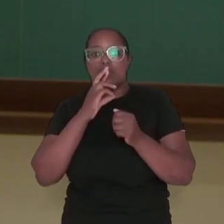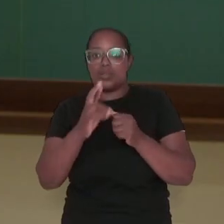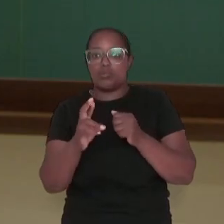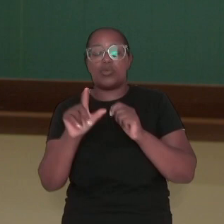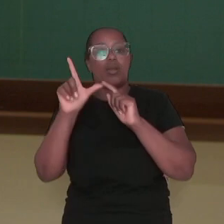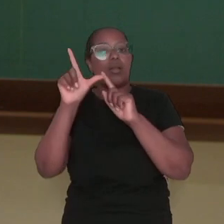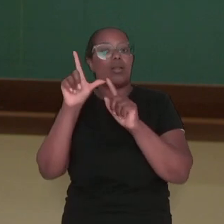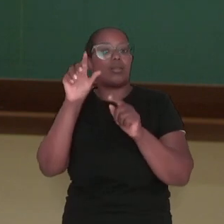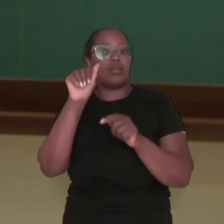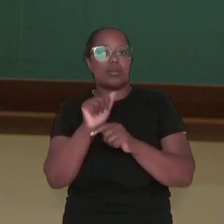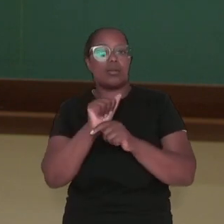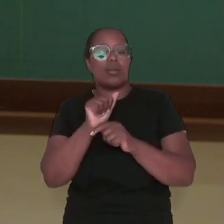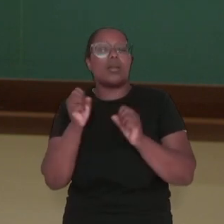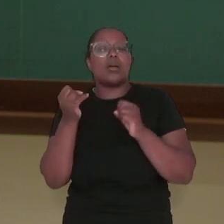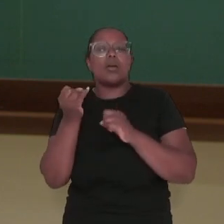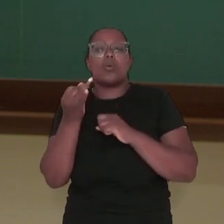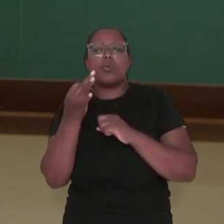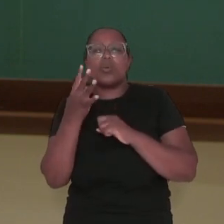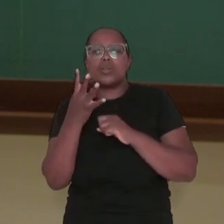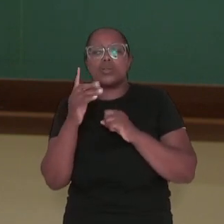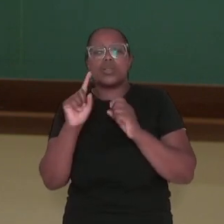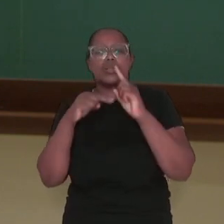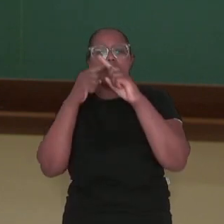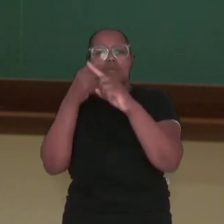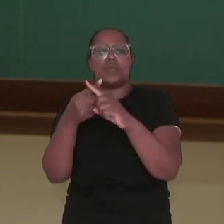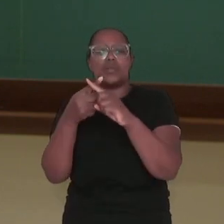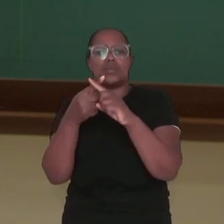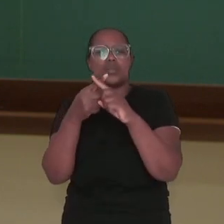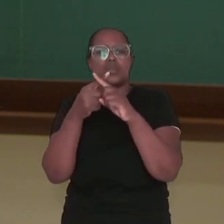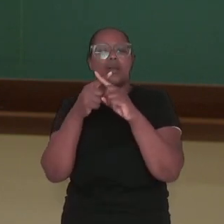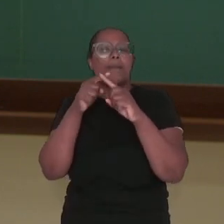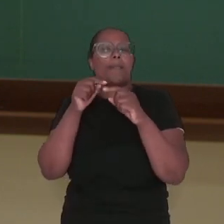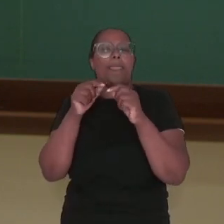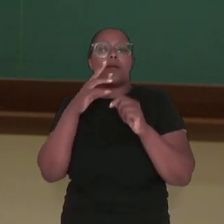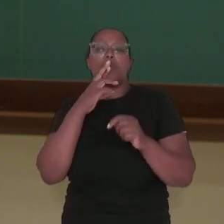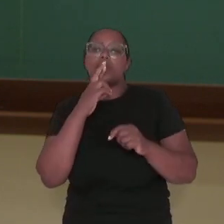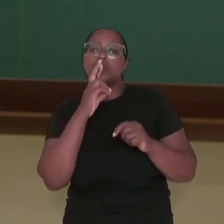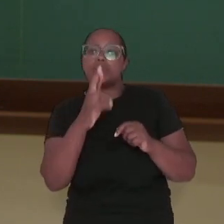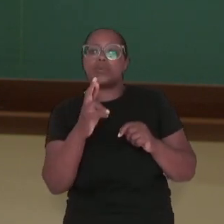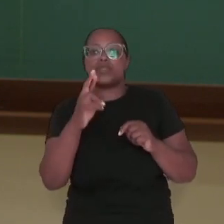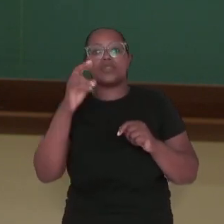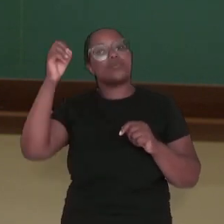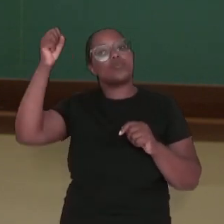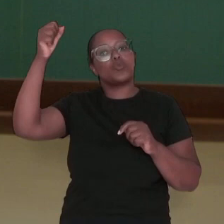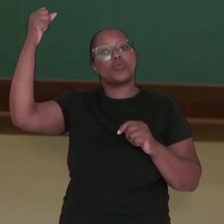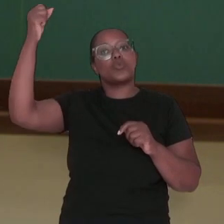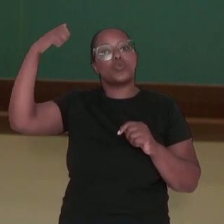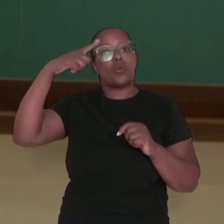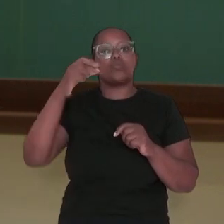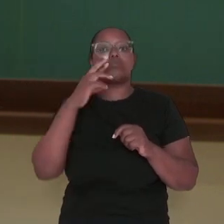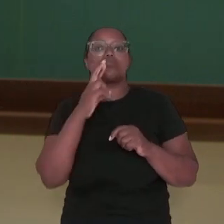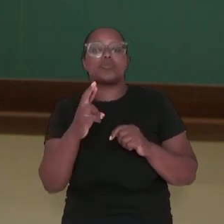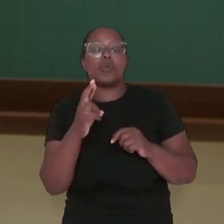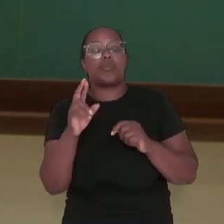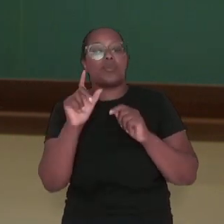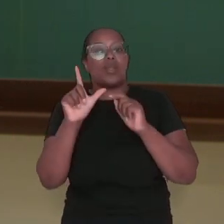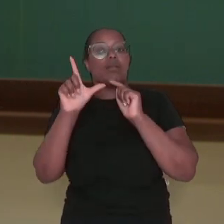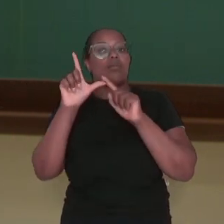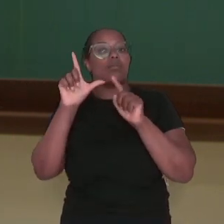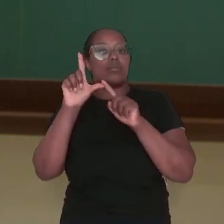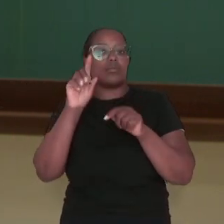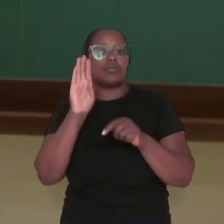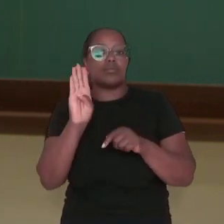A. Quantas vezes a medida da massa do Sol é maior do que a medida da massa da Terra? Letra B.